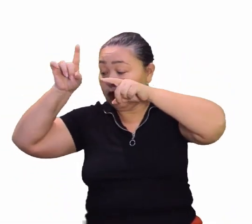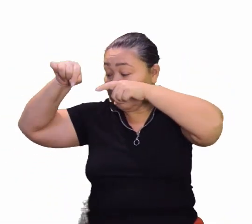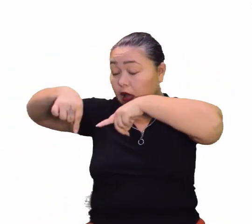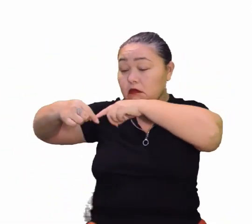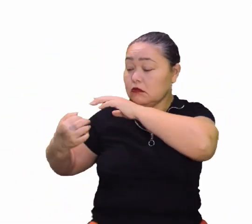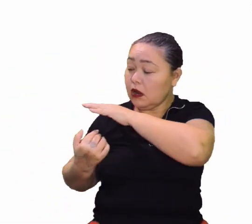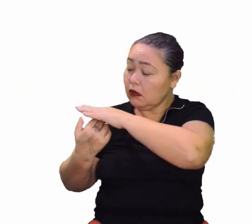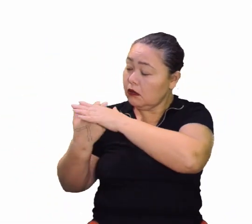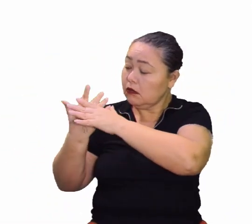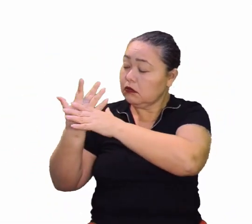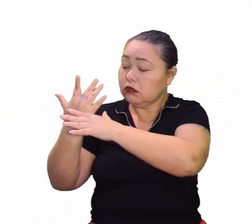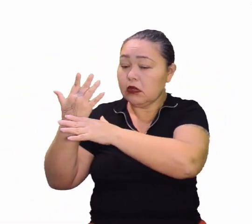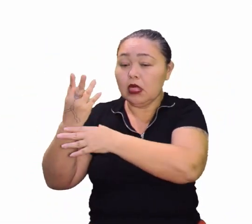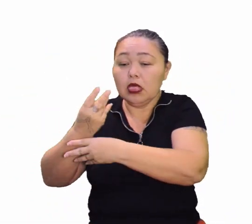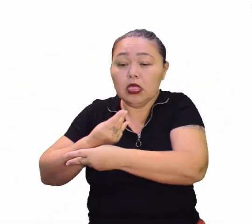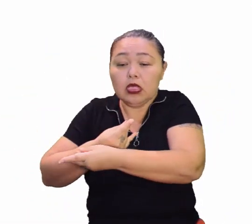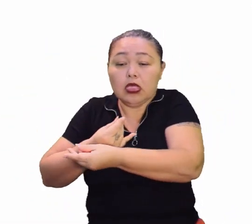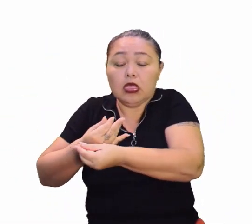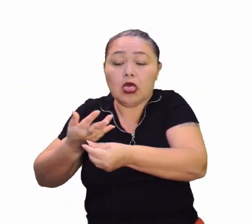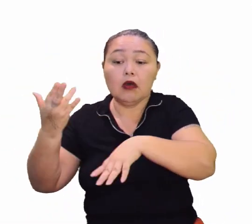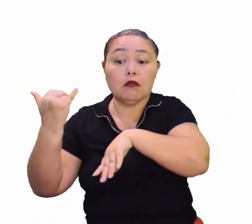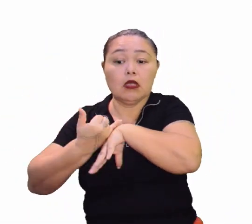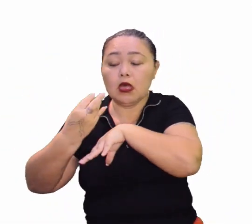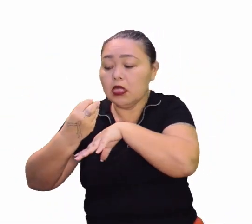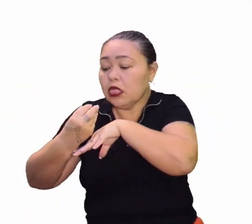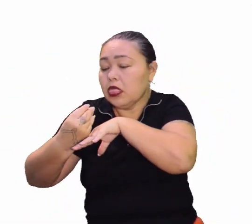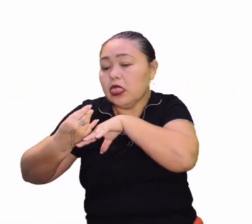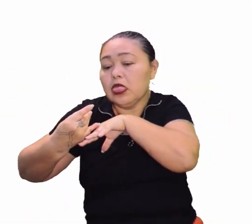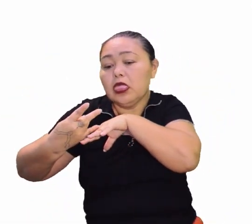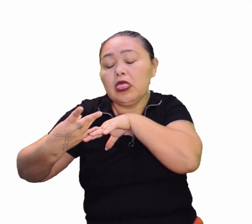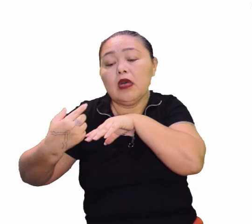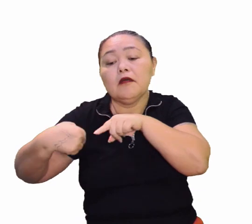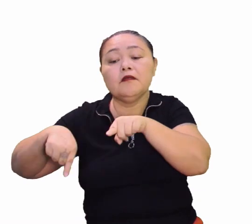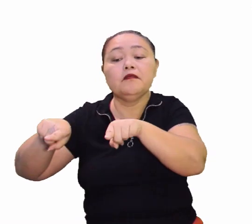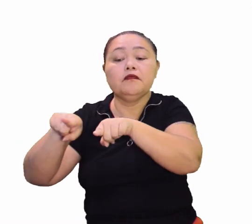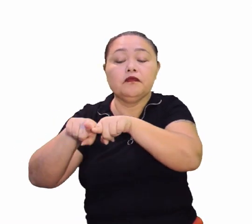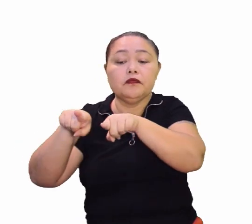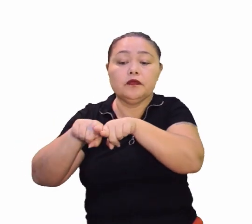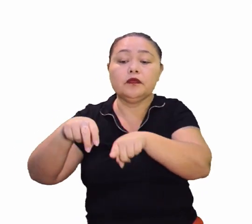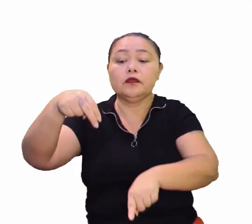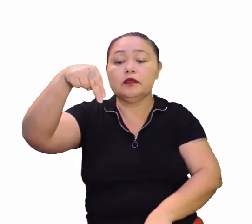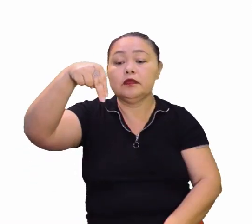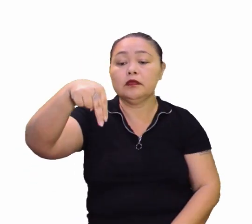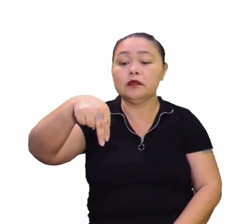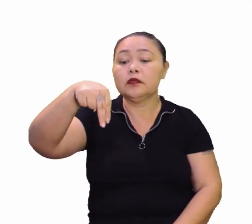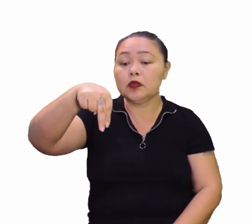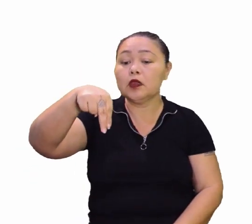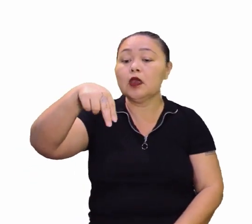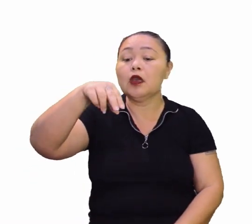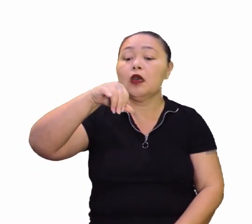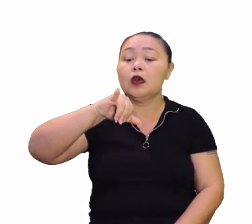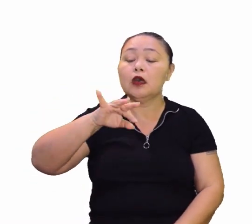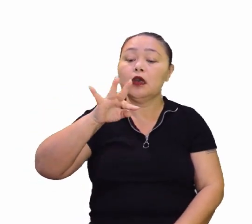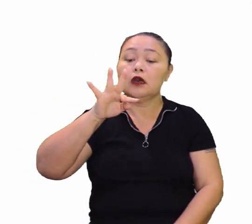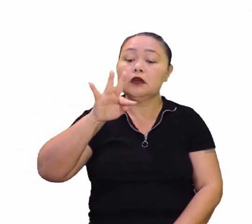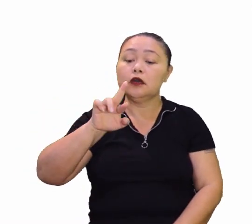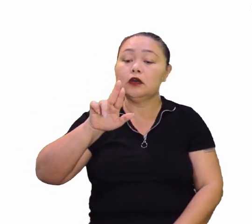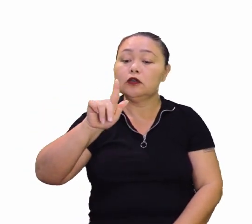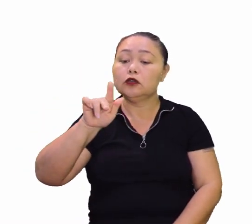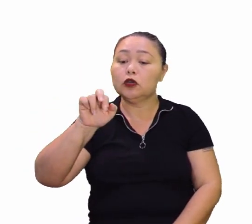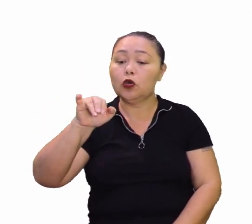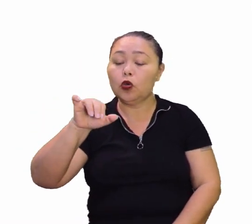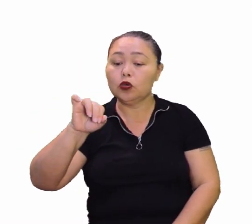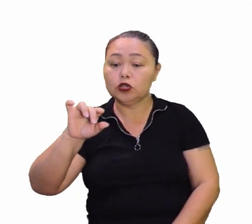plantas e provoca também corrosão de metais. E o nitrogênio também, que muitas das vezes é encontrado a partir da